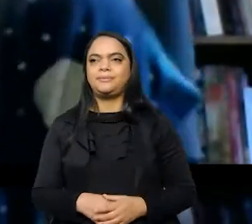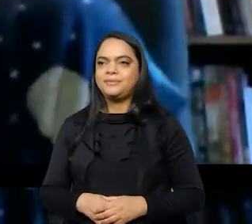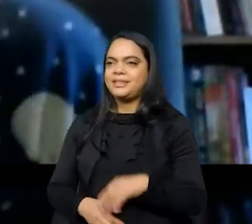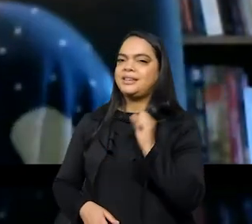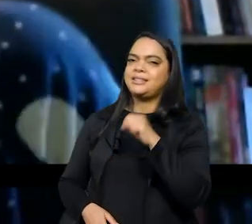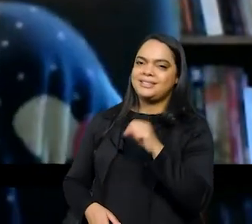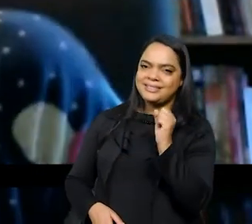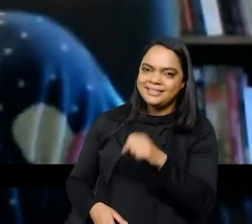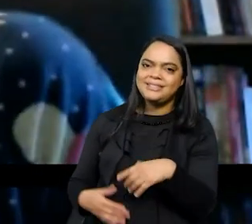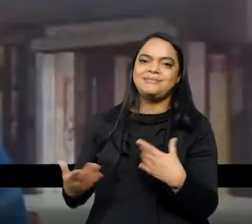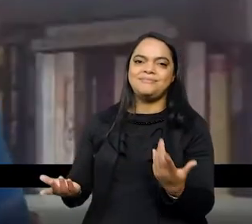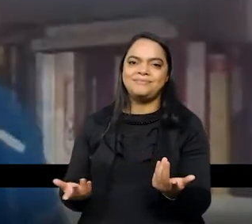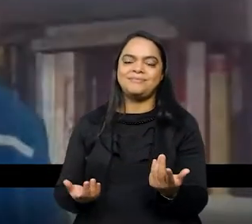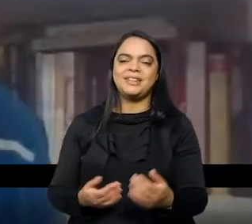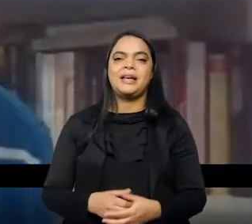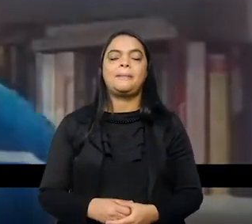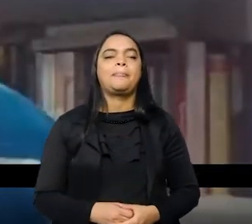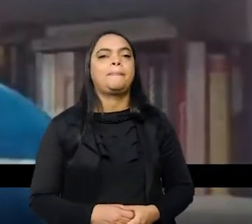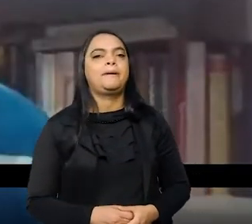Você fazer essa pergunta...